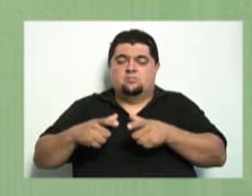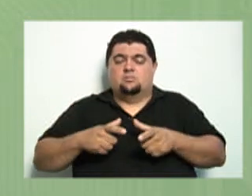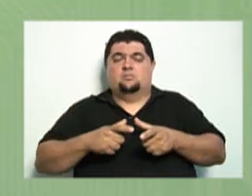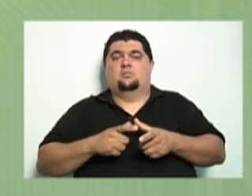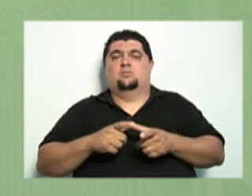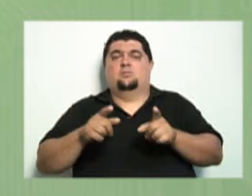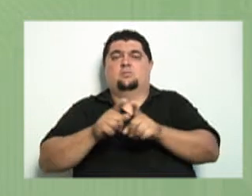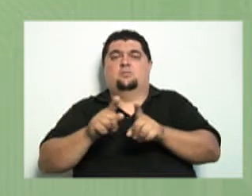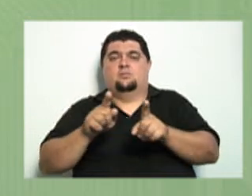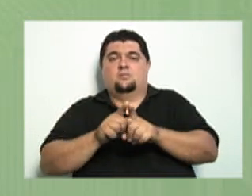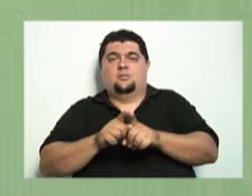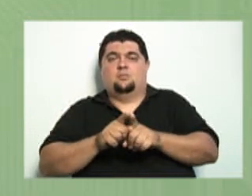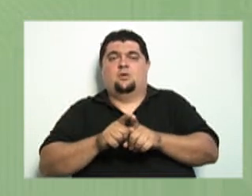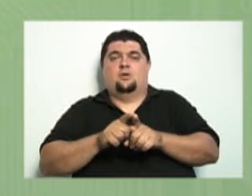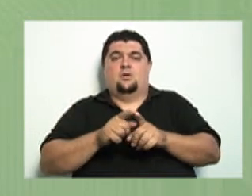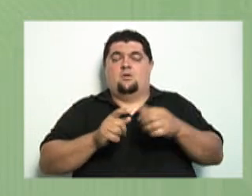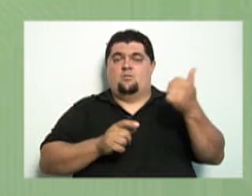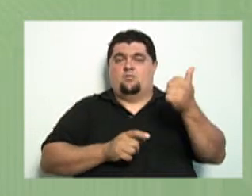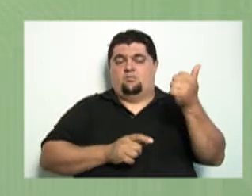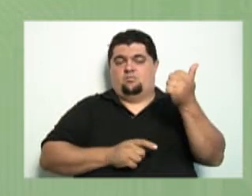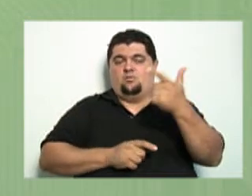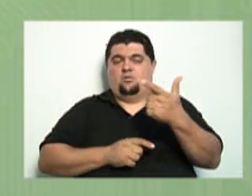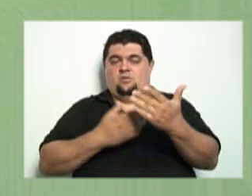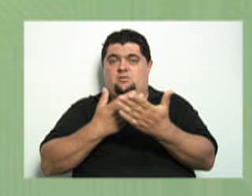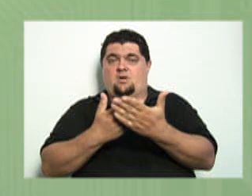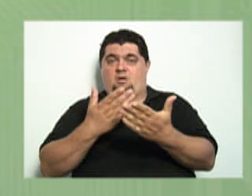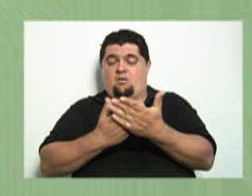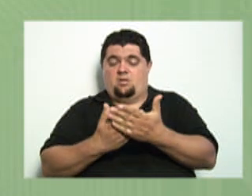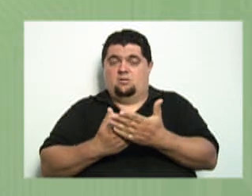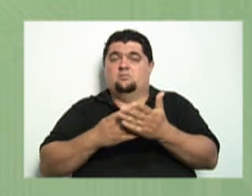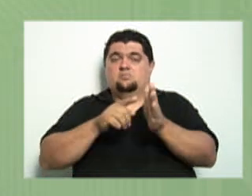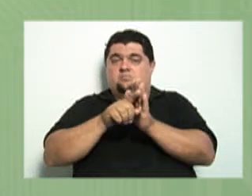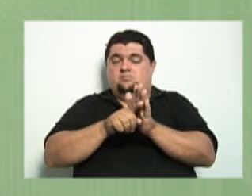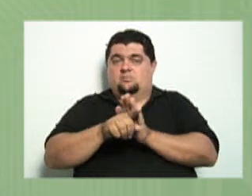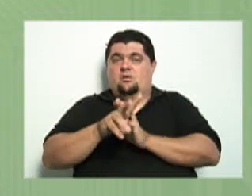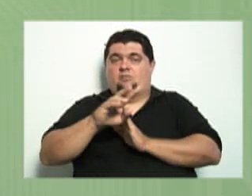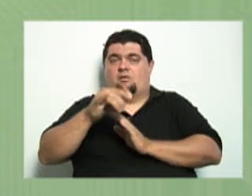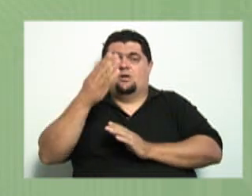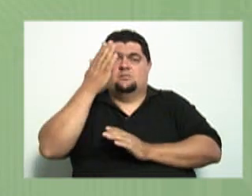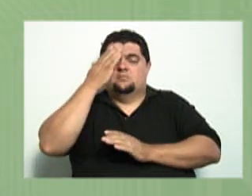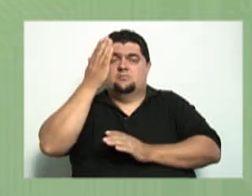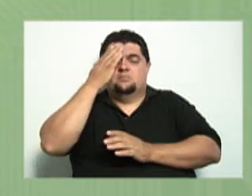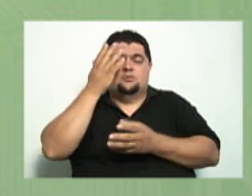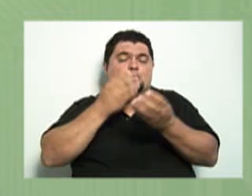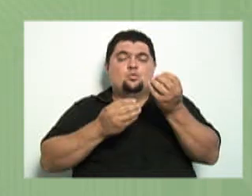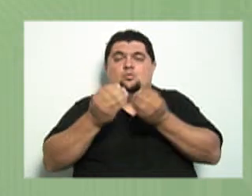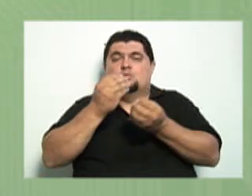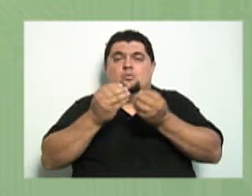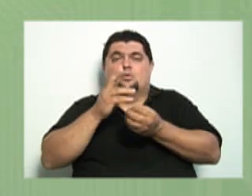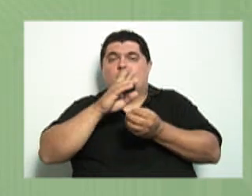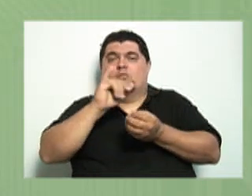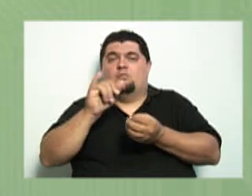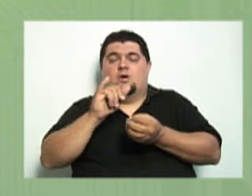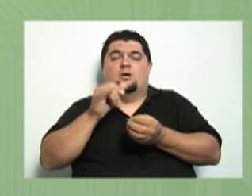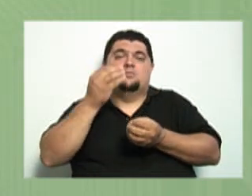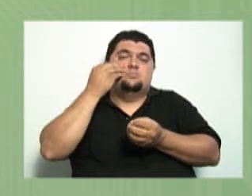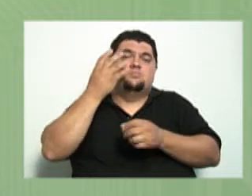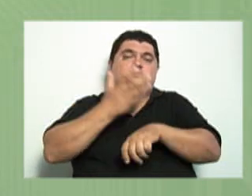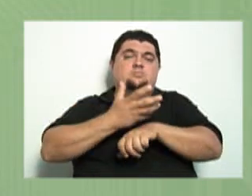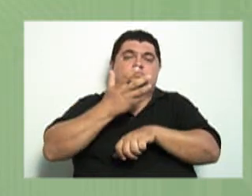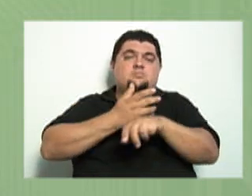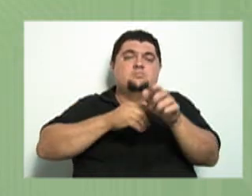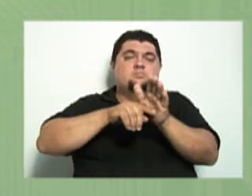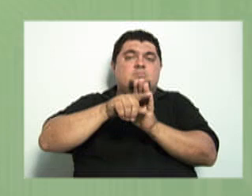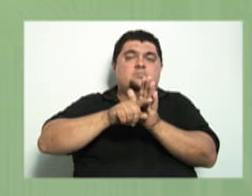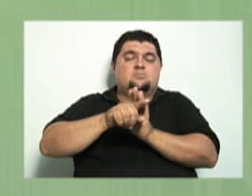abordando o conteúdo da aula 1 e da aula 2. E ali você vai entender um pouquinho mais como a gente vai cobrar essa matéria na prova.